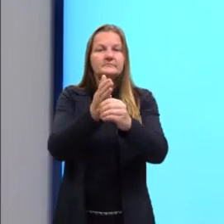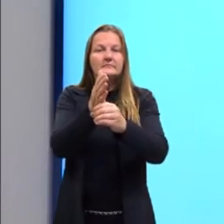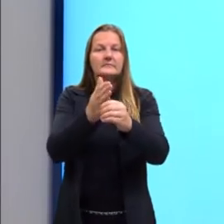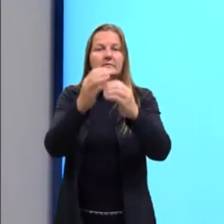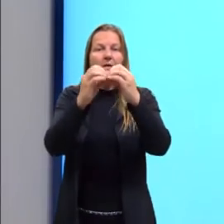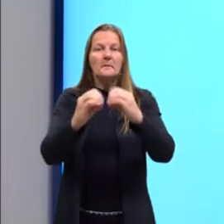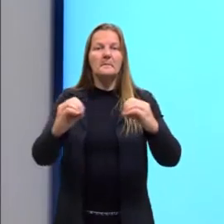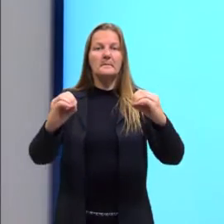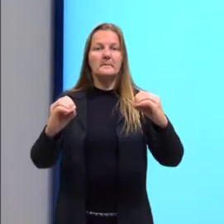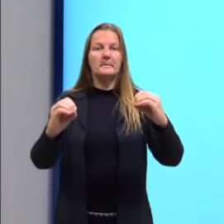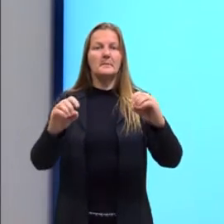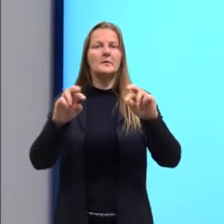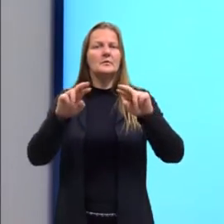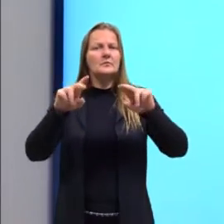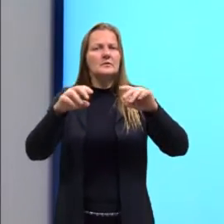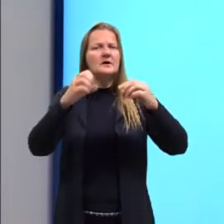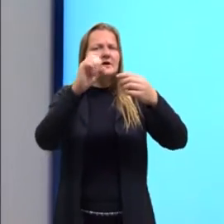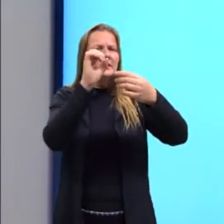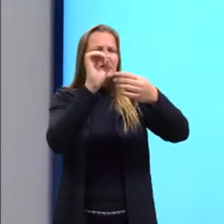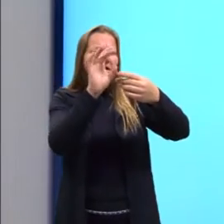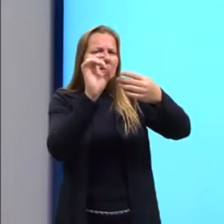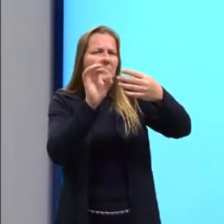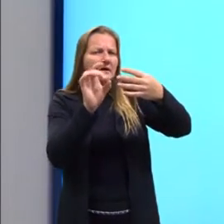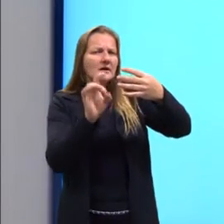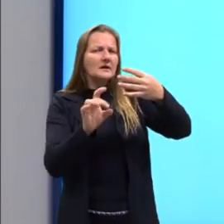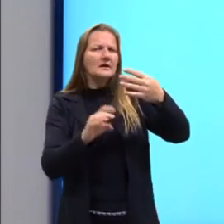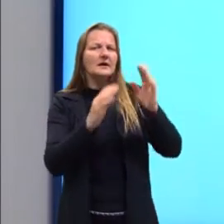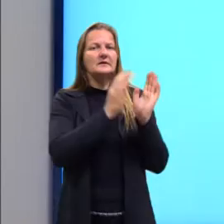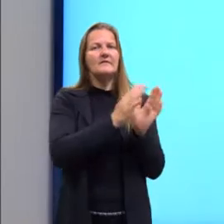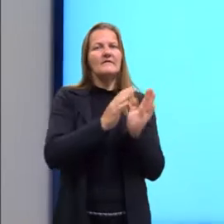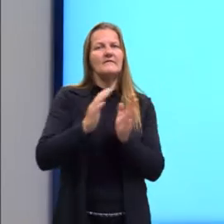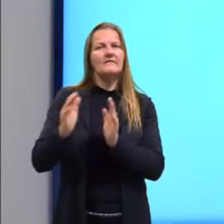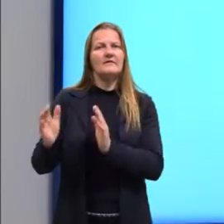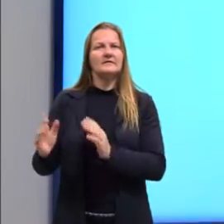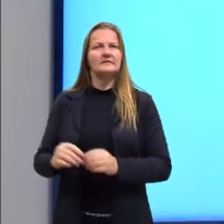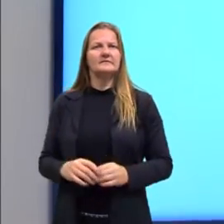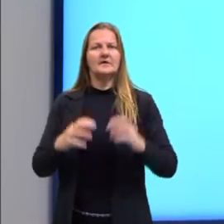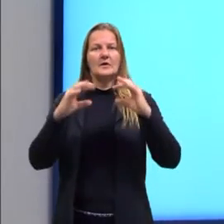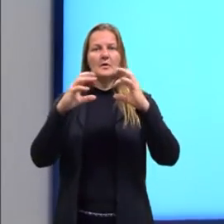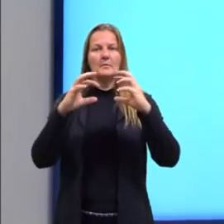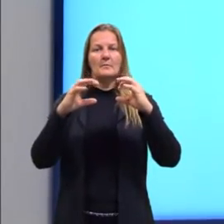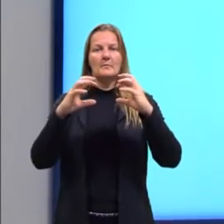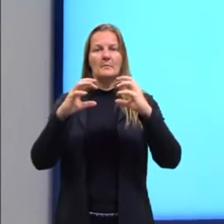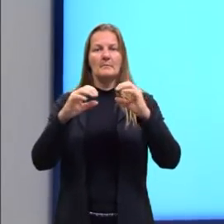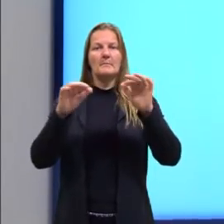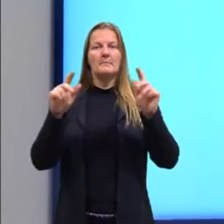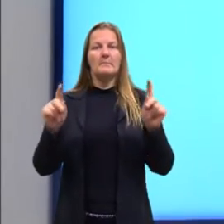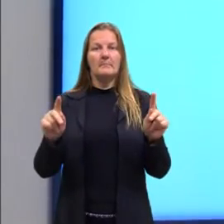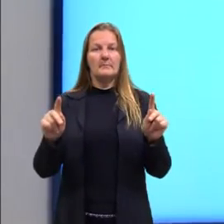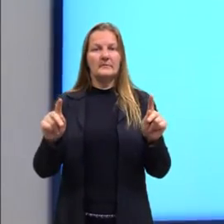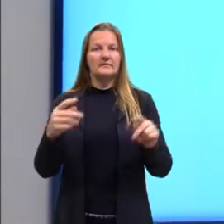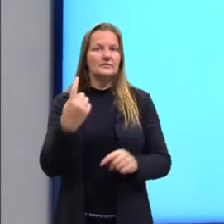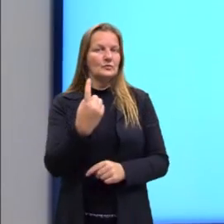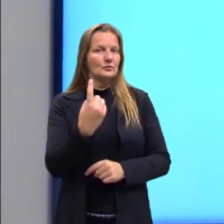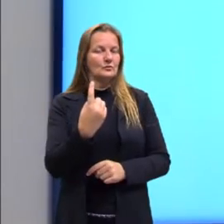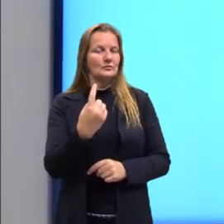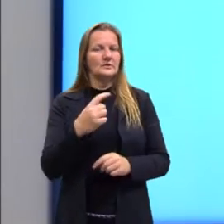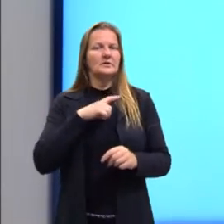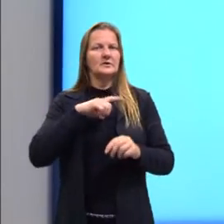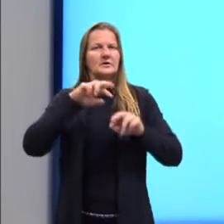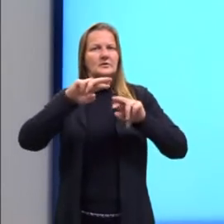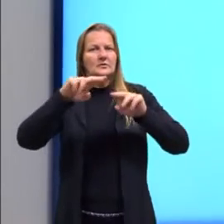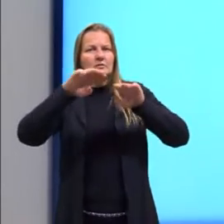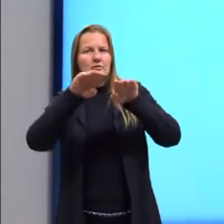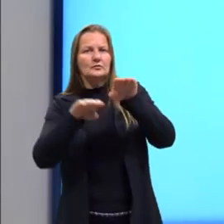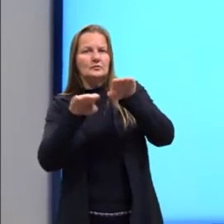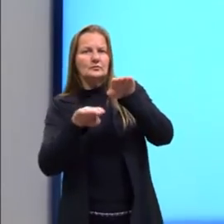e vamos falar um pouquinho sobre cada fase tá gente na prófase 1 que é subdivididos pela